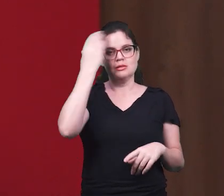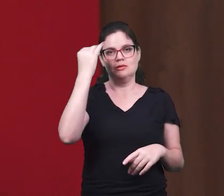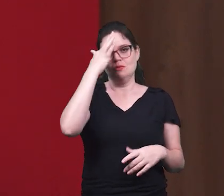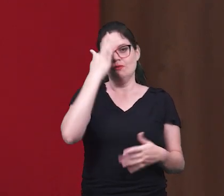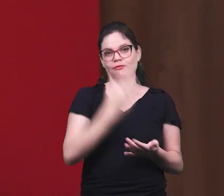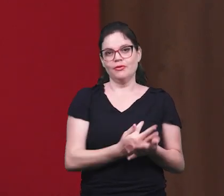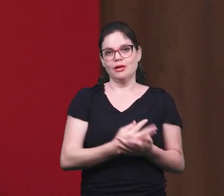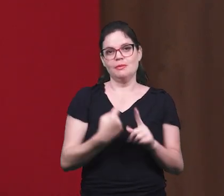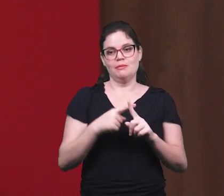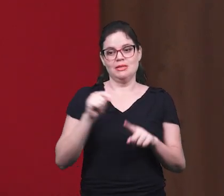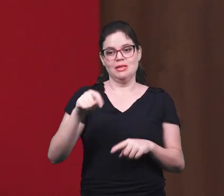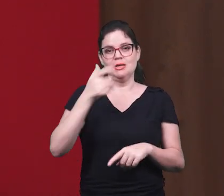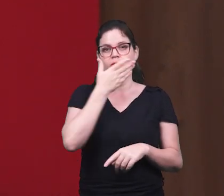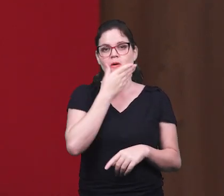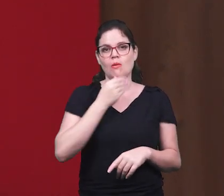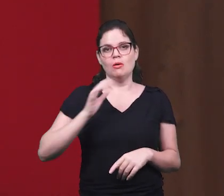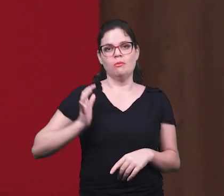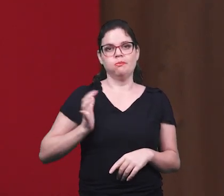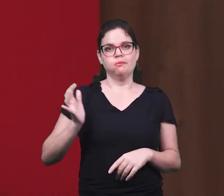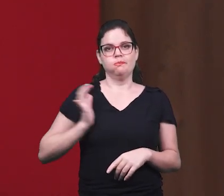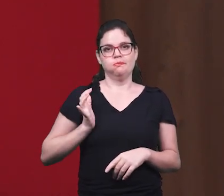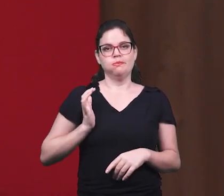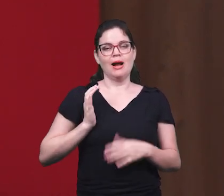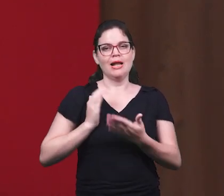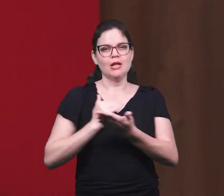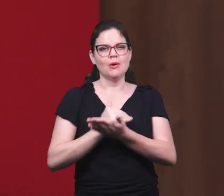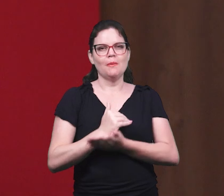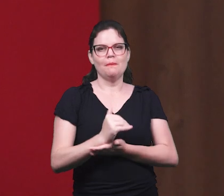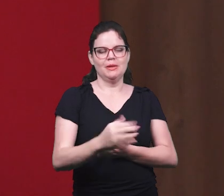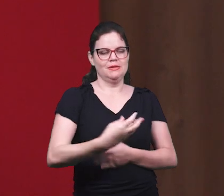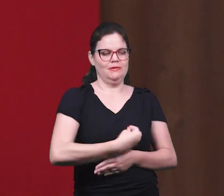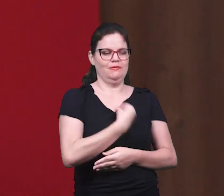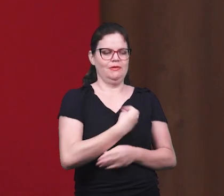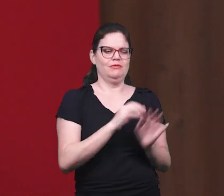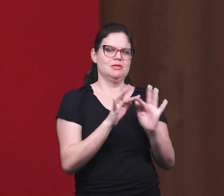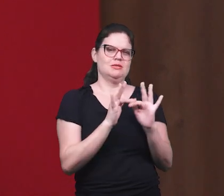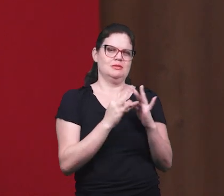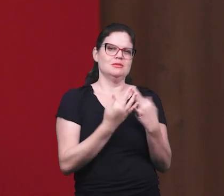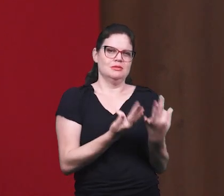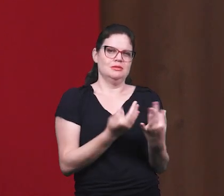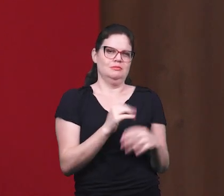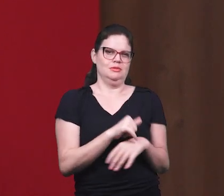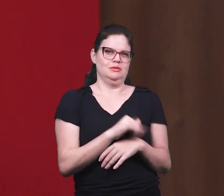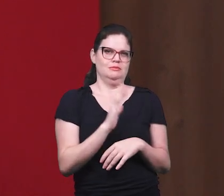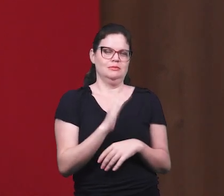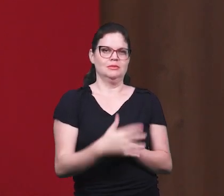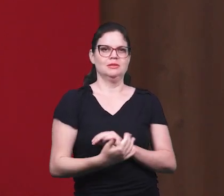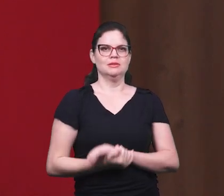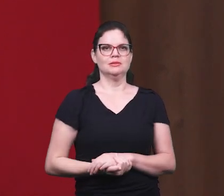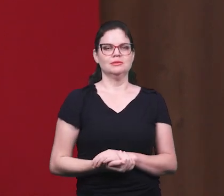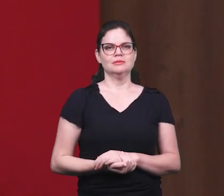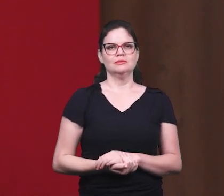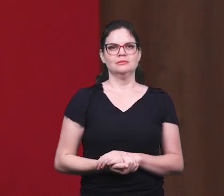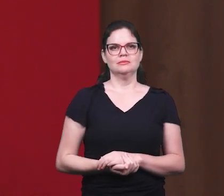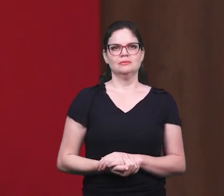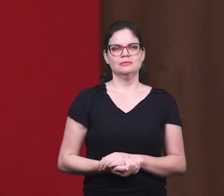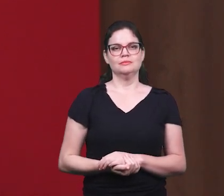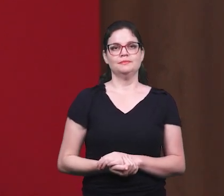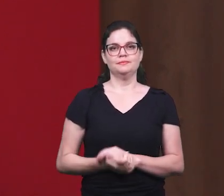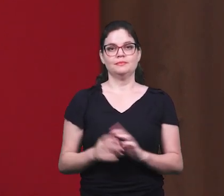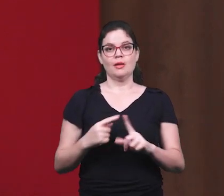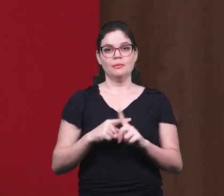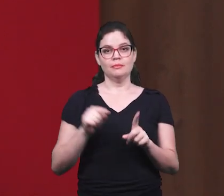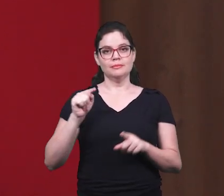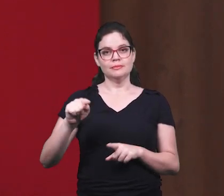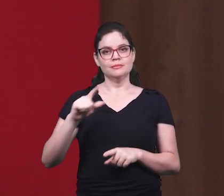homem rico, então ele passa a viver uma vida simples. Mas como homem rico, ele